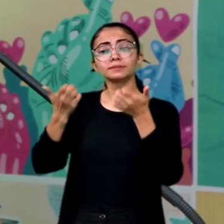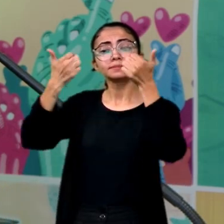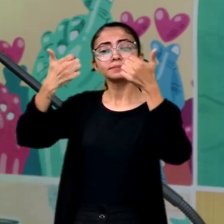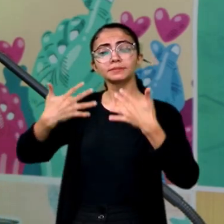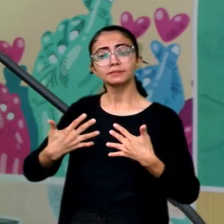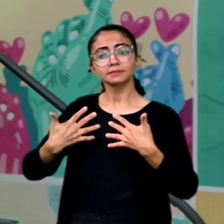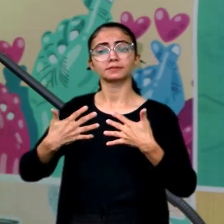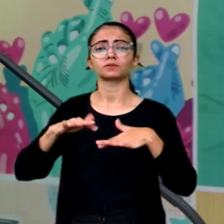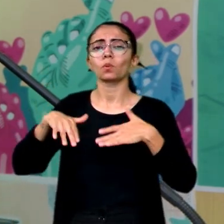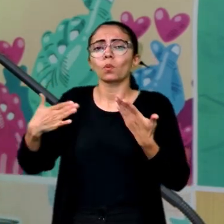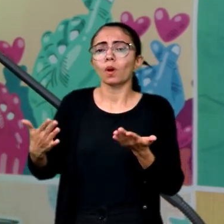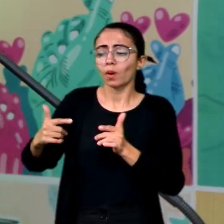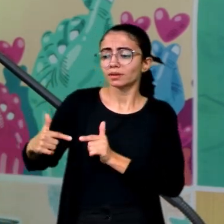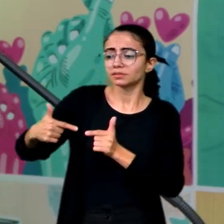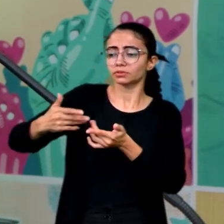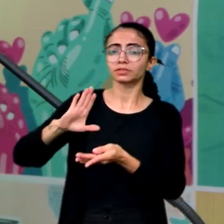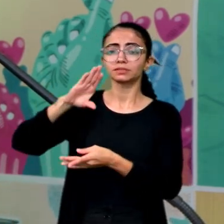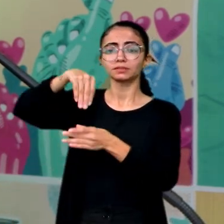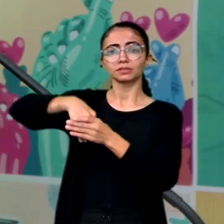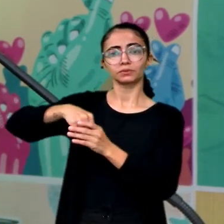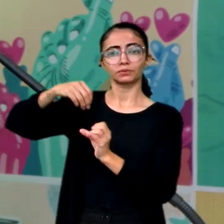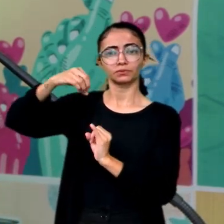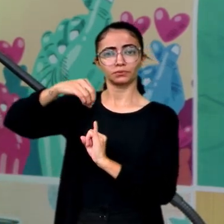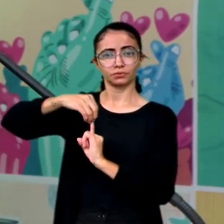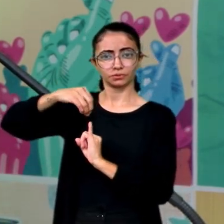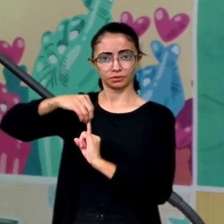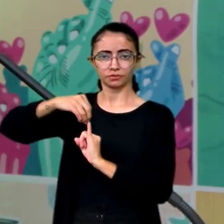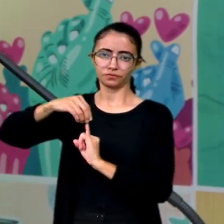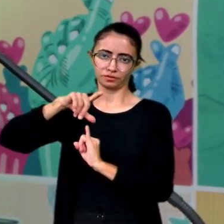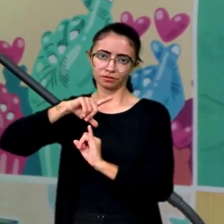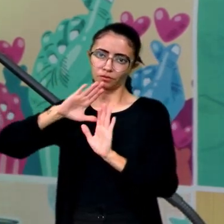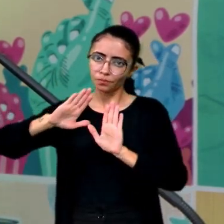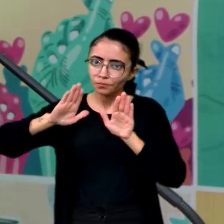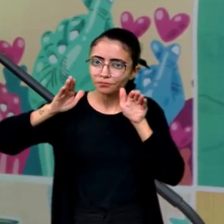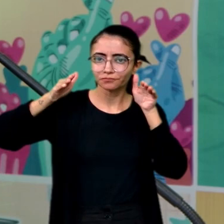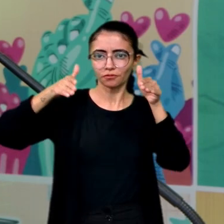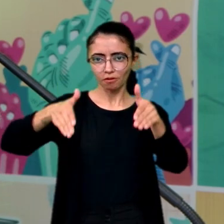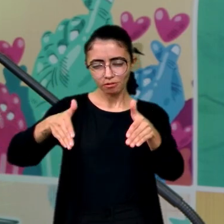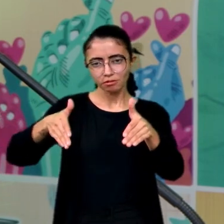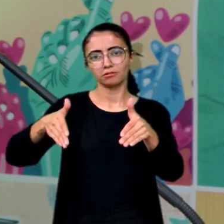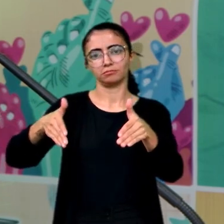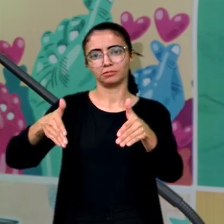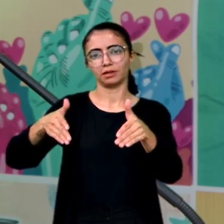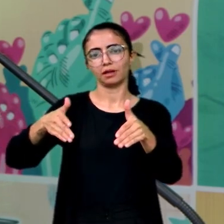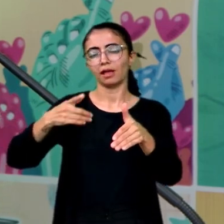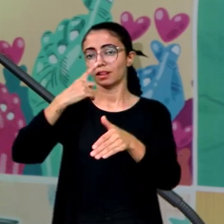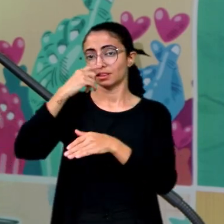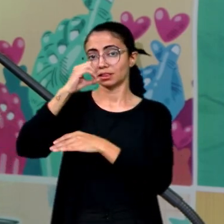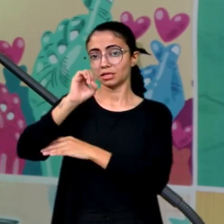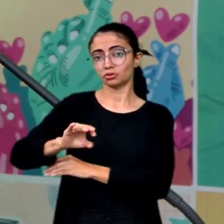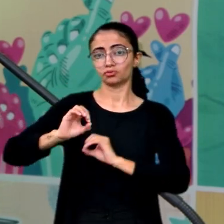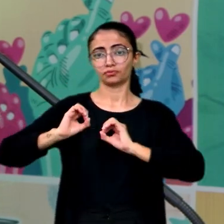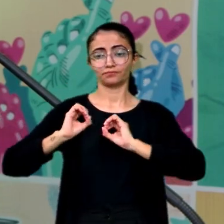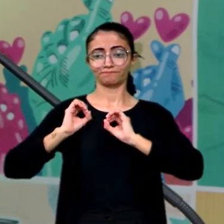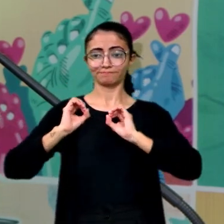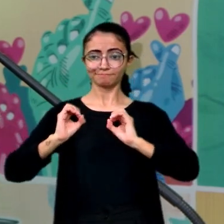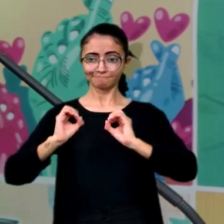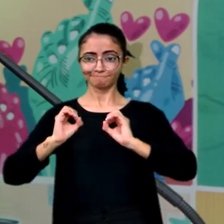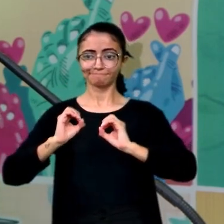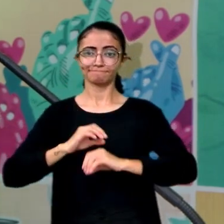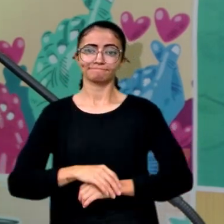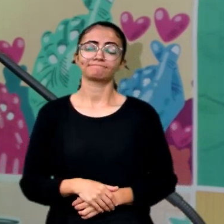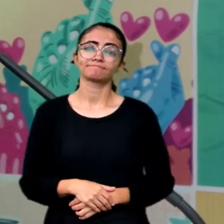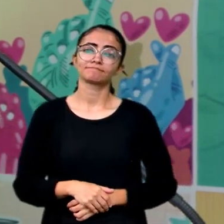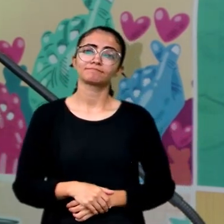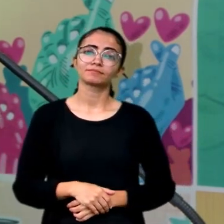sobre as ações que acontecem aqui dentro do IFB, voltada à iniciativa Lixo Zero, para que